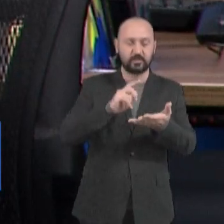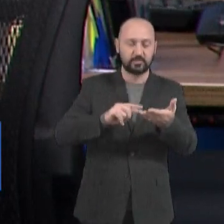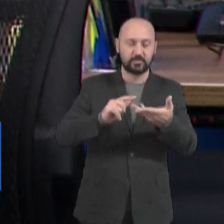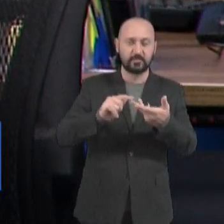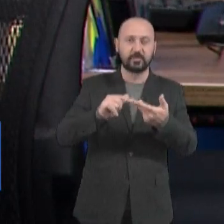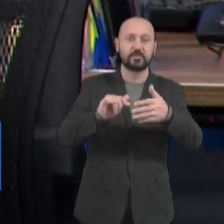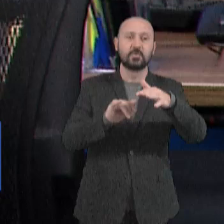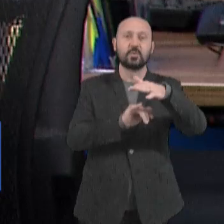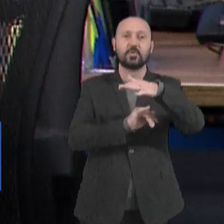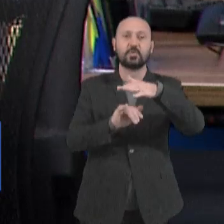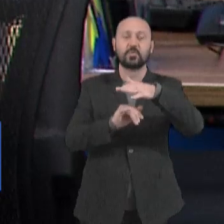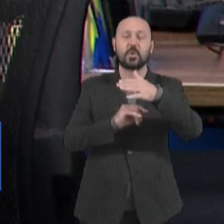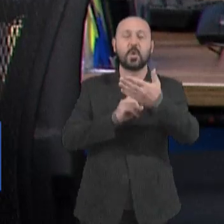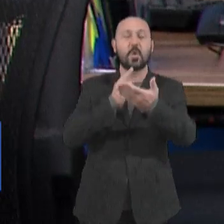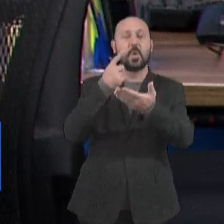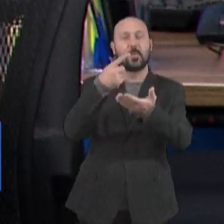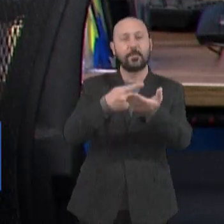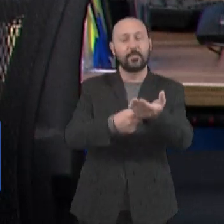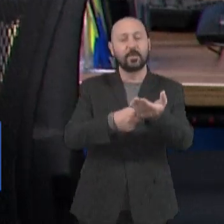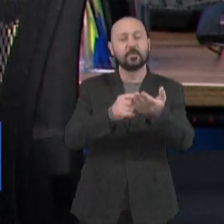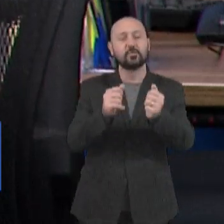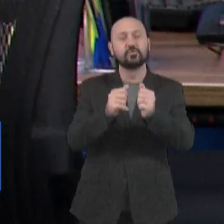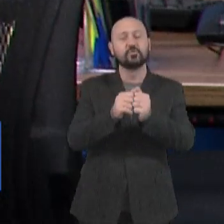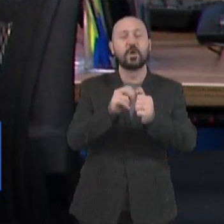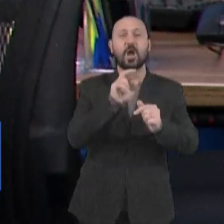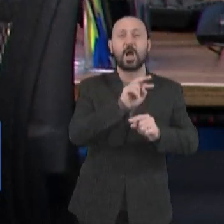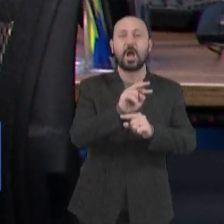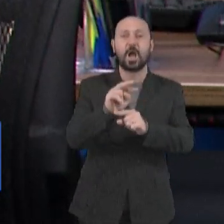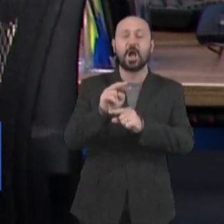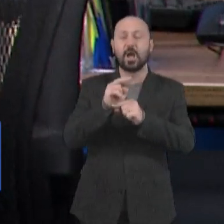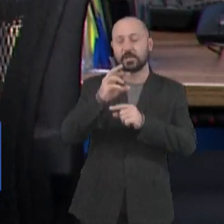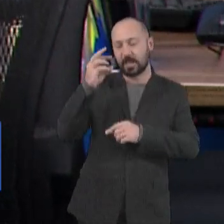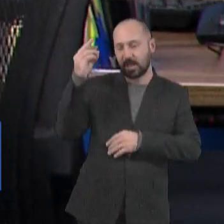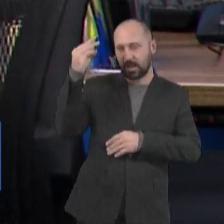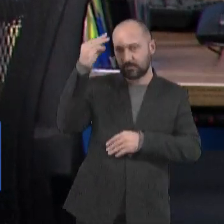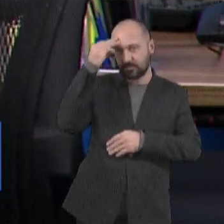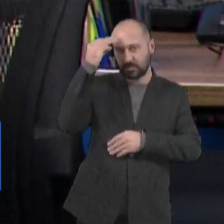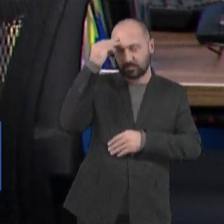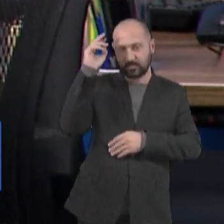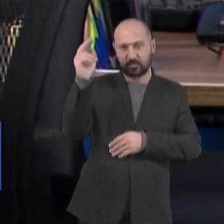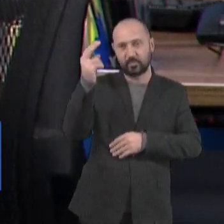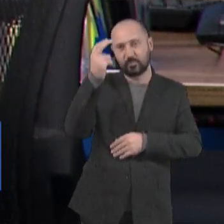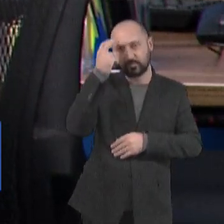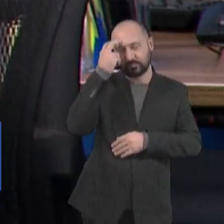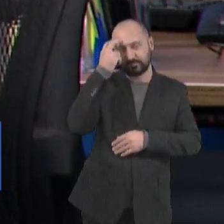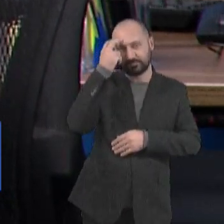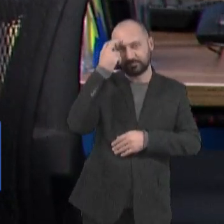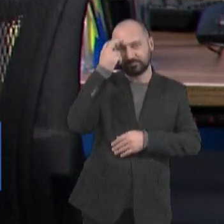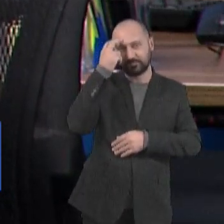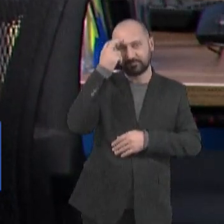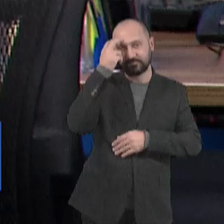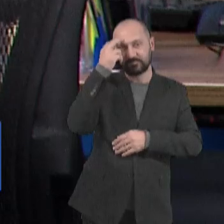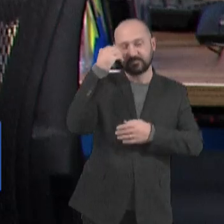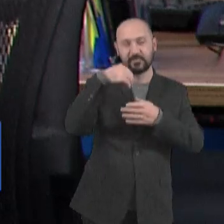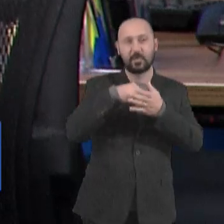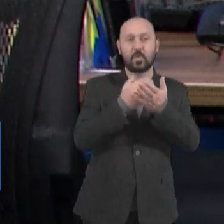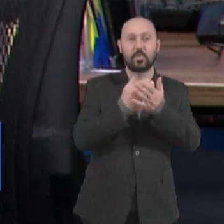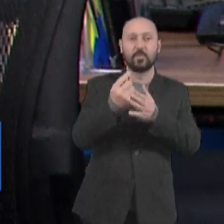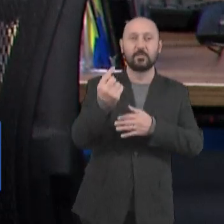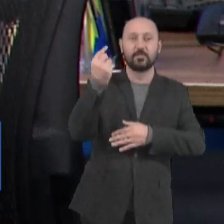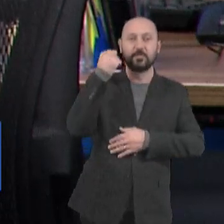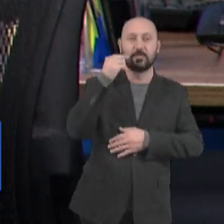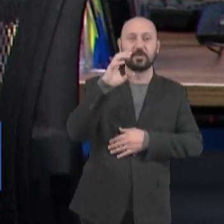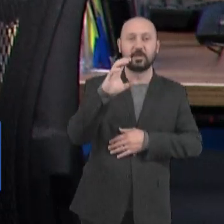diversas entidades comprometidas com a preservação da memória e da cultura, encabeçada na época